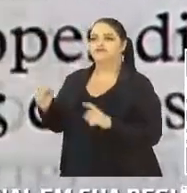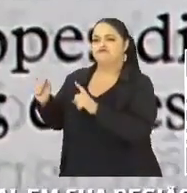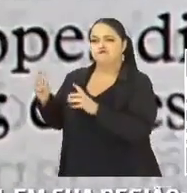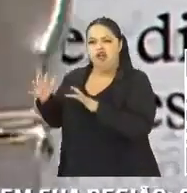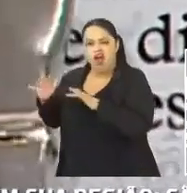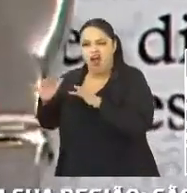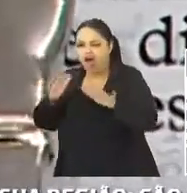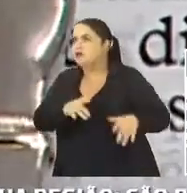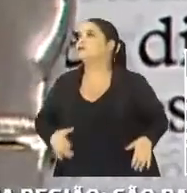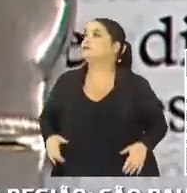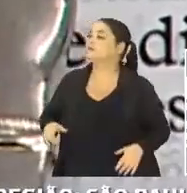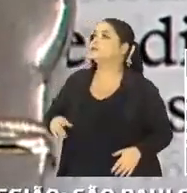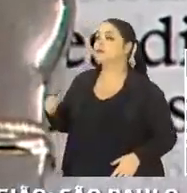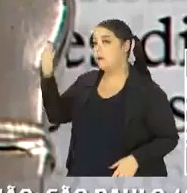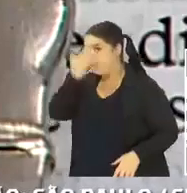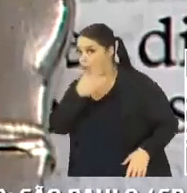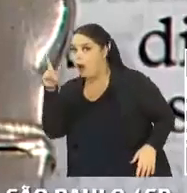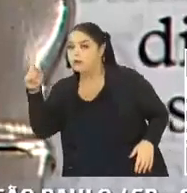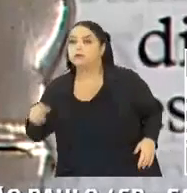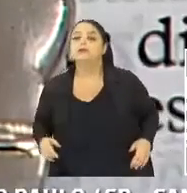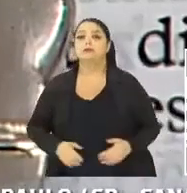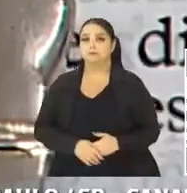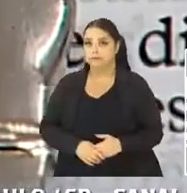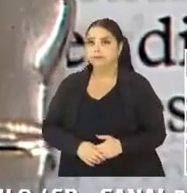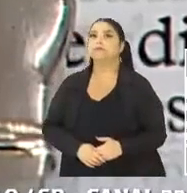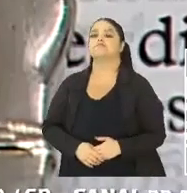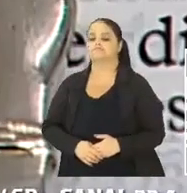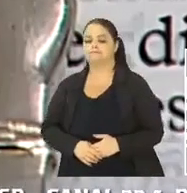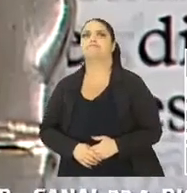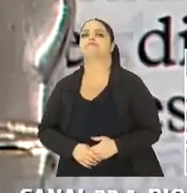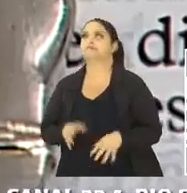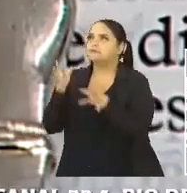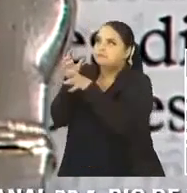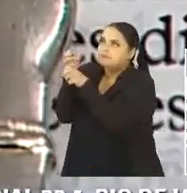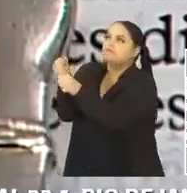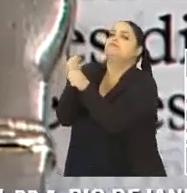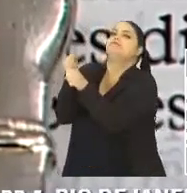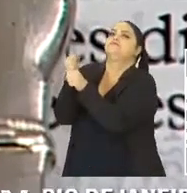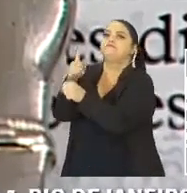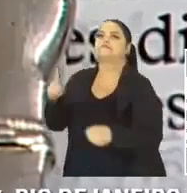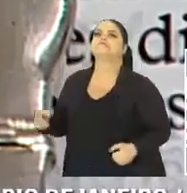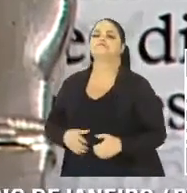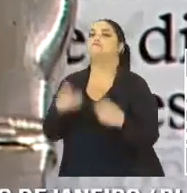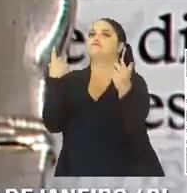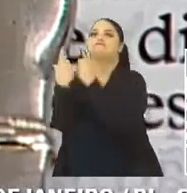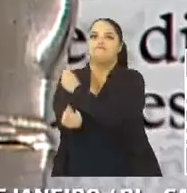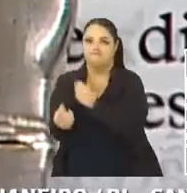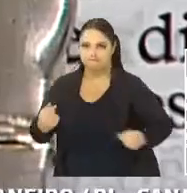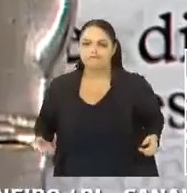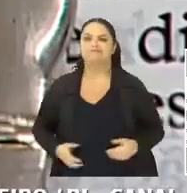contra esta multidão. E a prova de que eles estavam confiantes em Deus é que não fugiram.